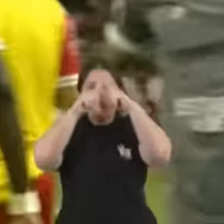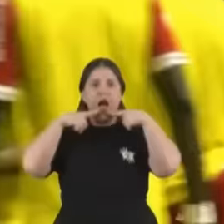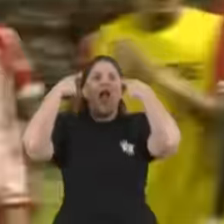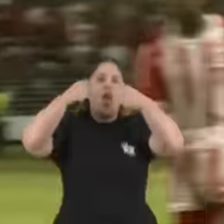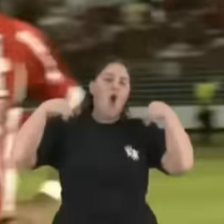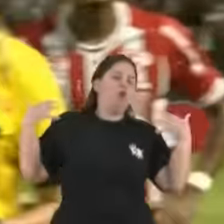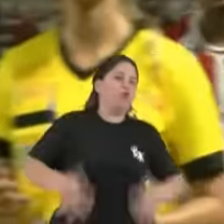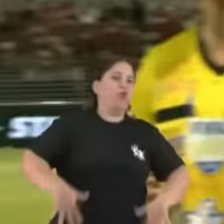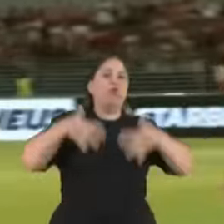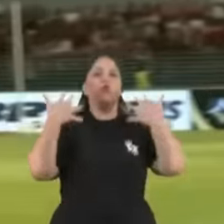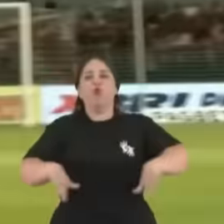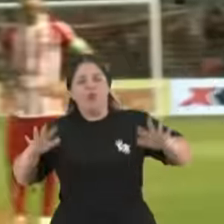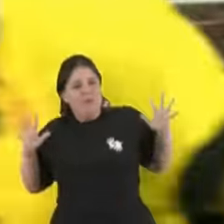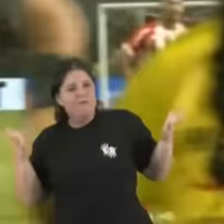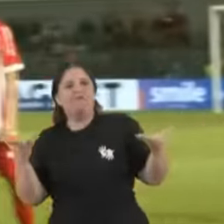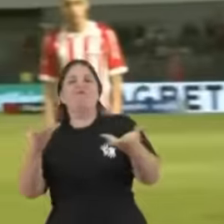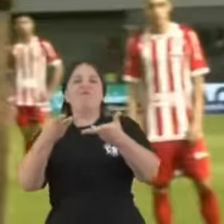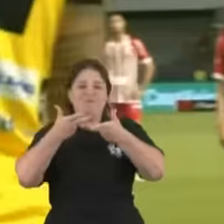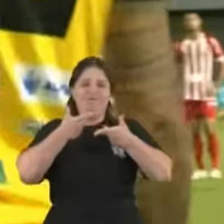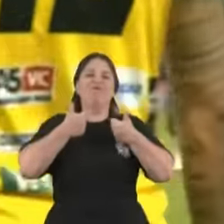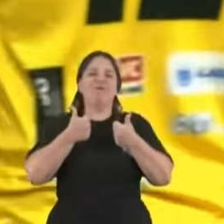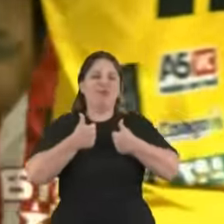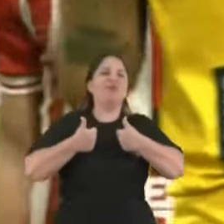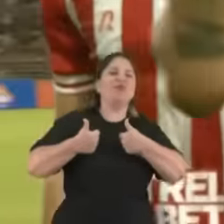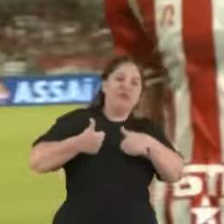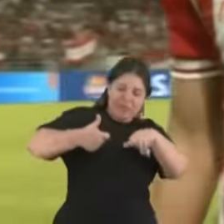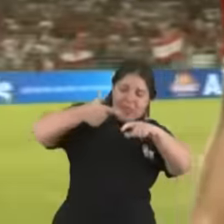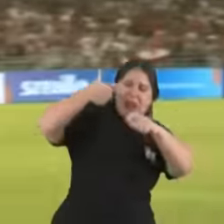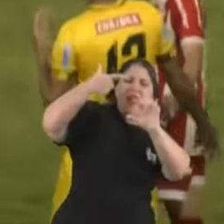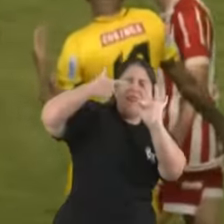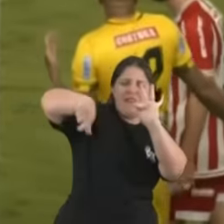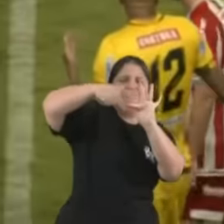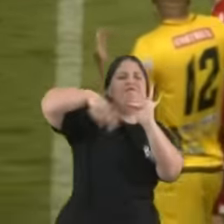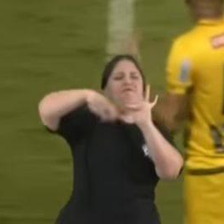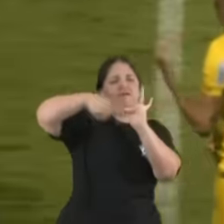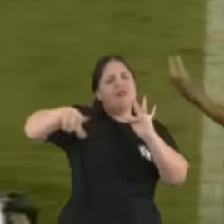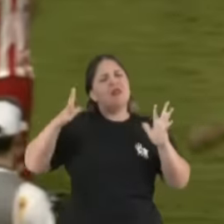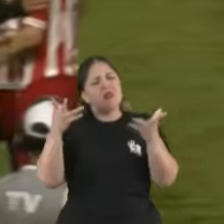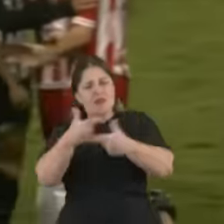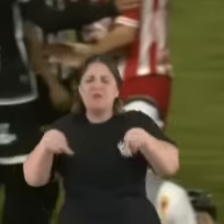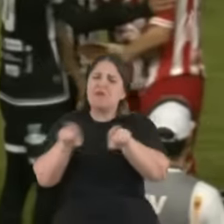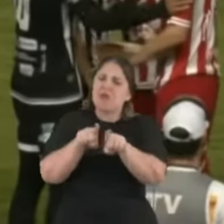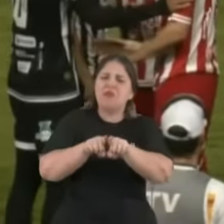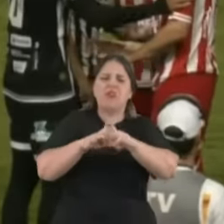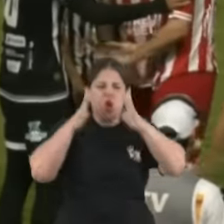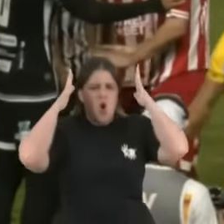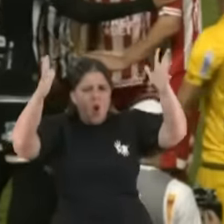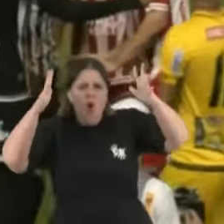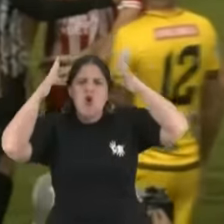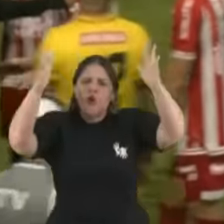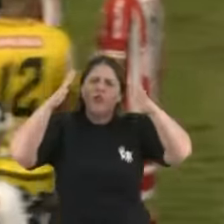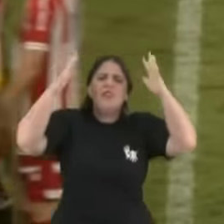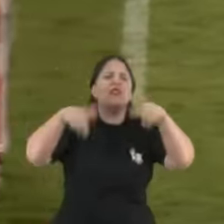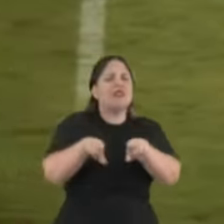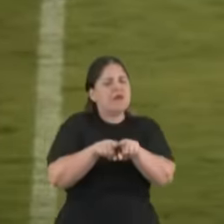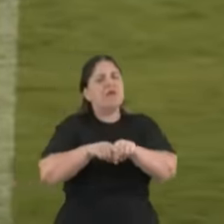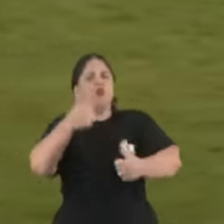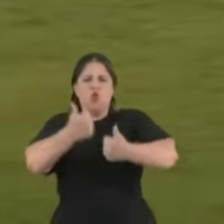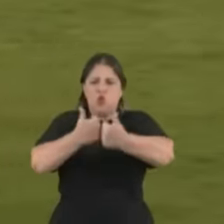maravilhoso, promovido pela Federação Alagoana de Futebol, pelos torcedores, até ele. Pelos jogadores, até alguém